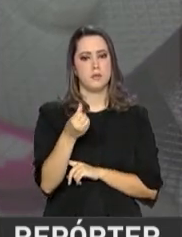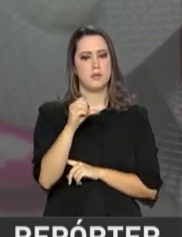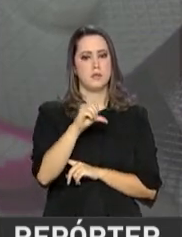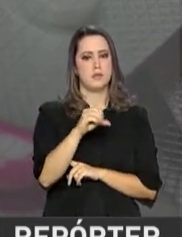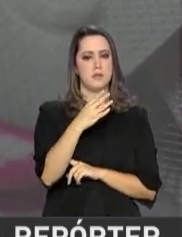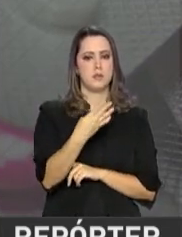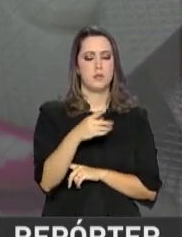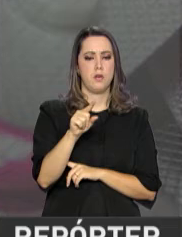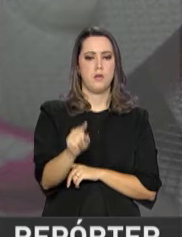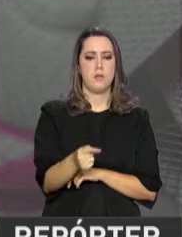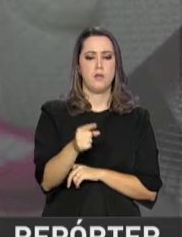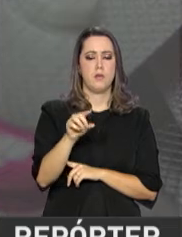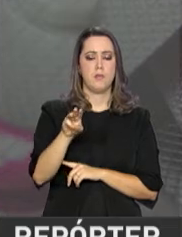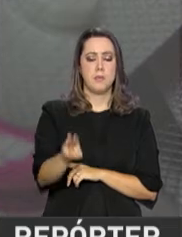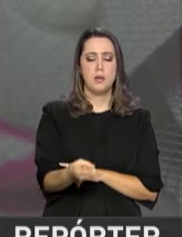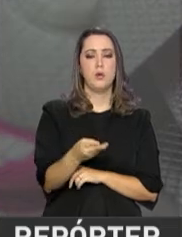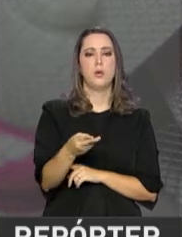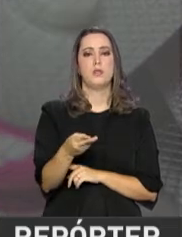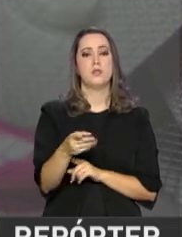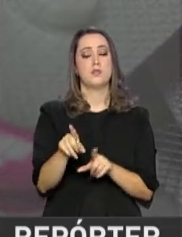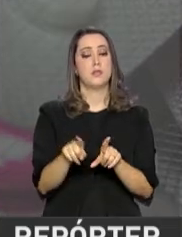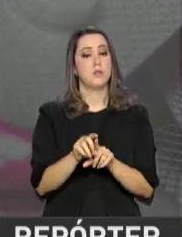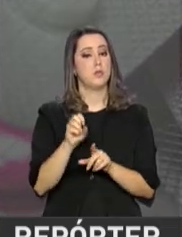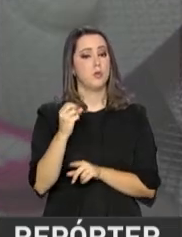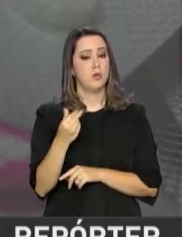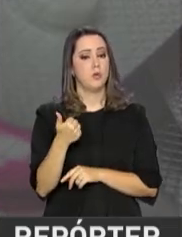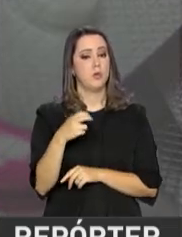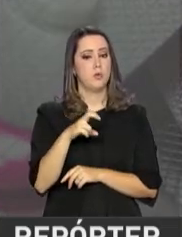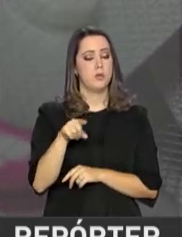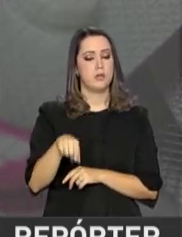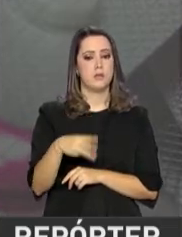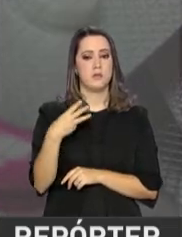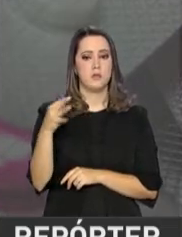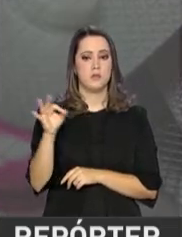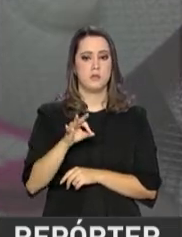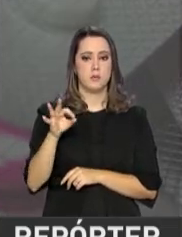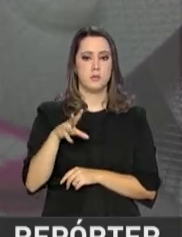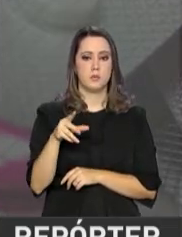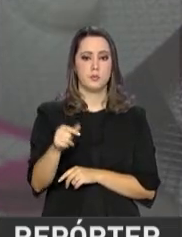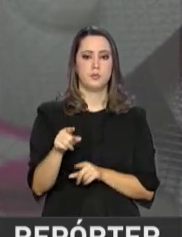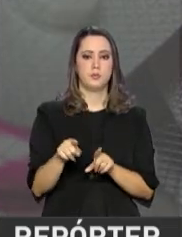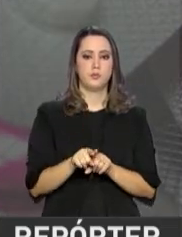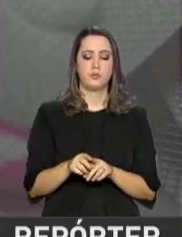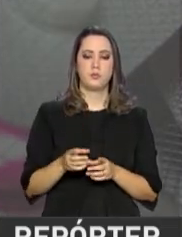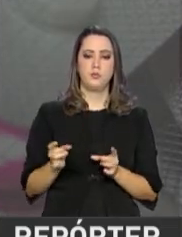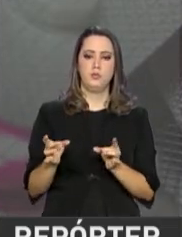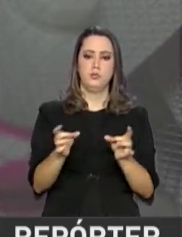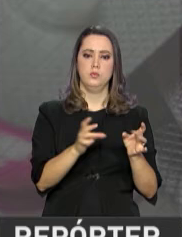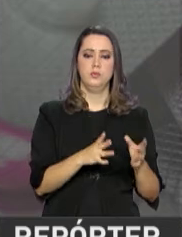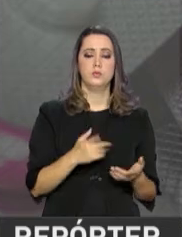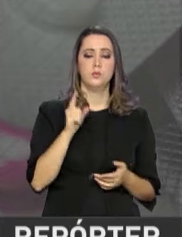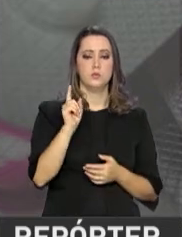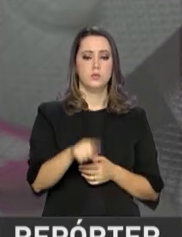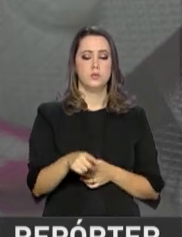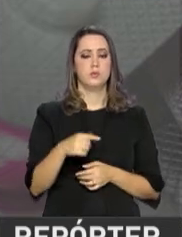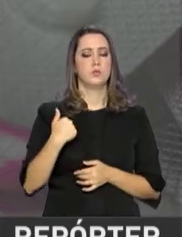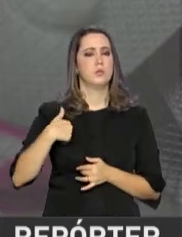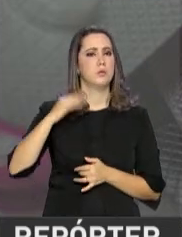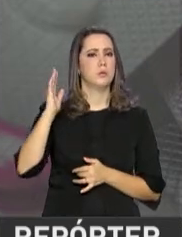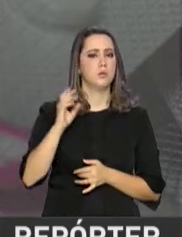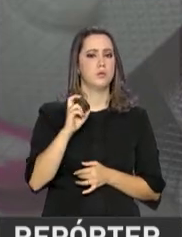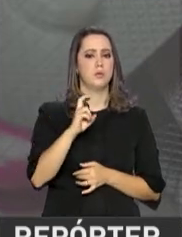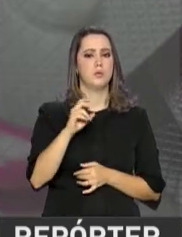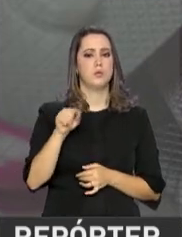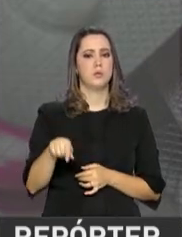694 milhões de embalagens ou 15,3 por cento do total o faturamento desse tipo de remédio bateu